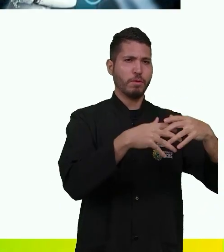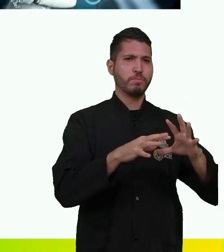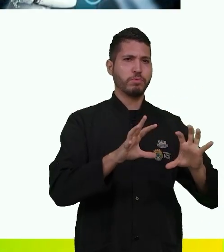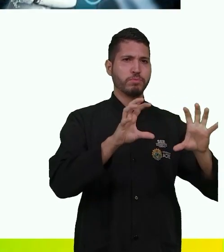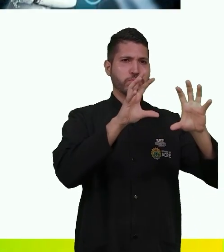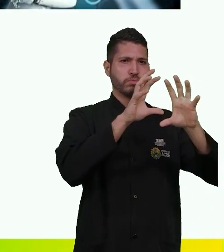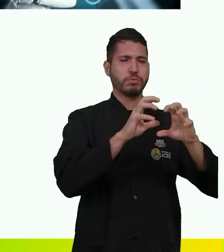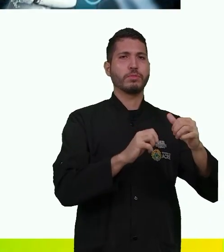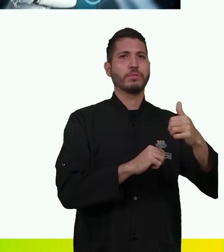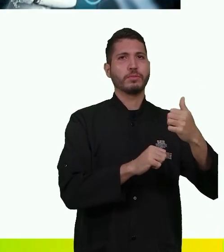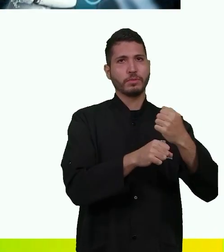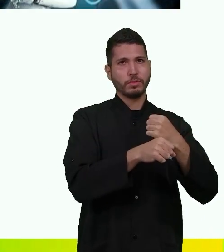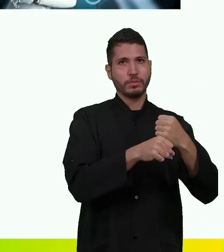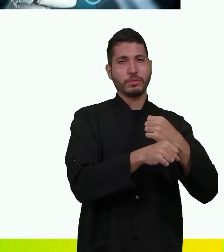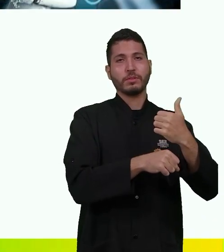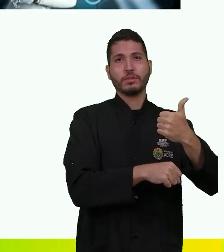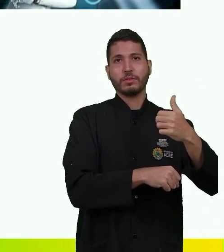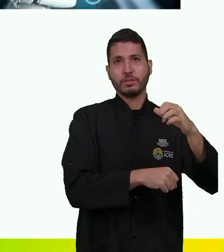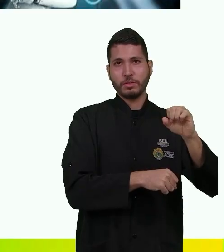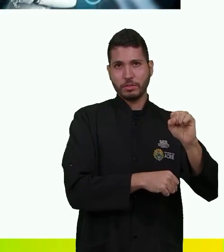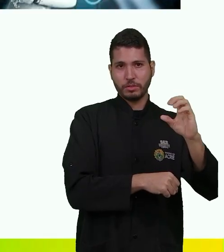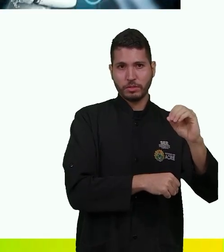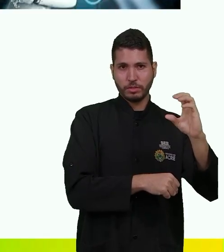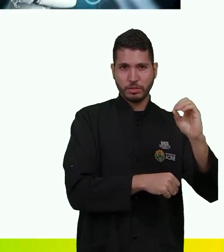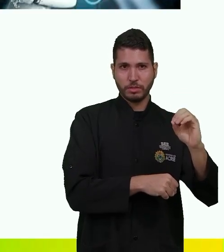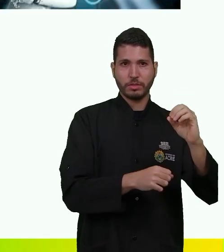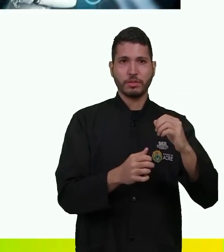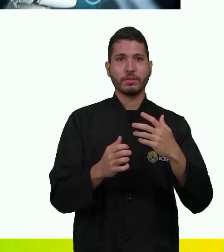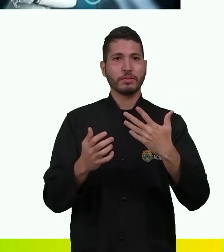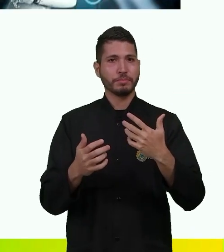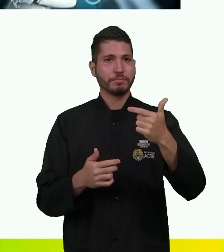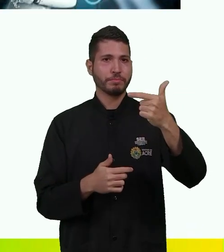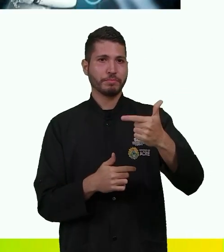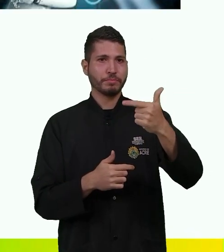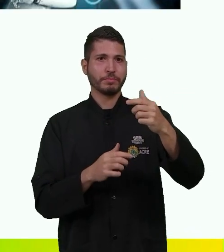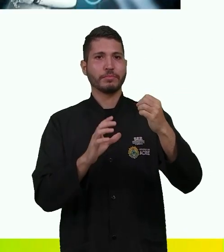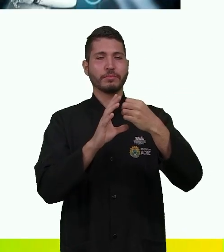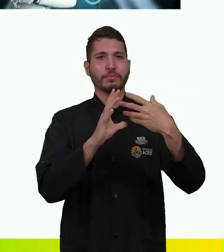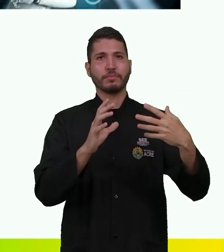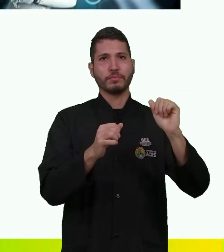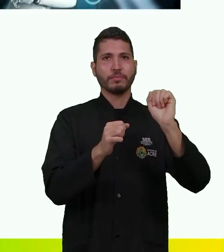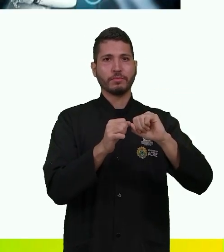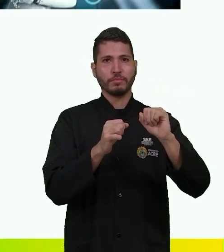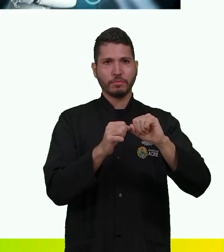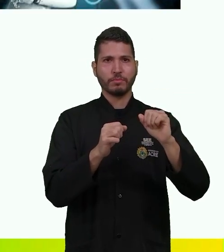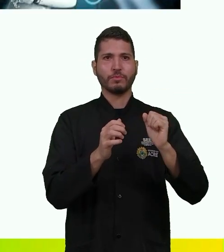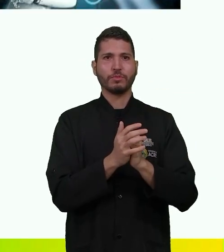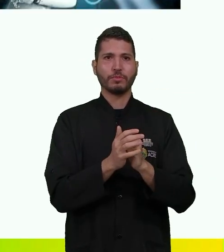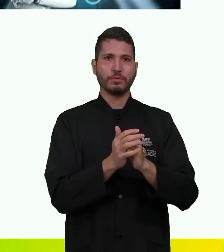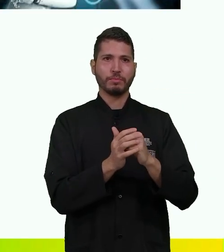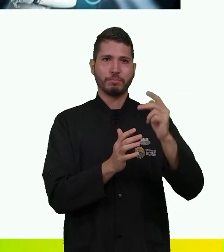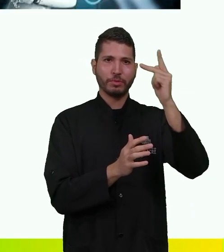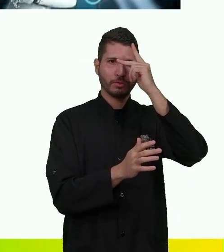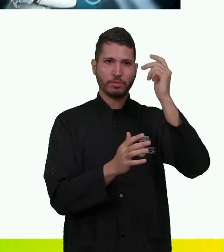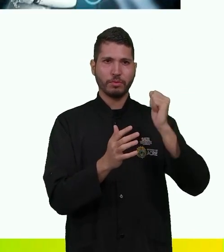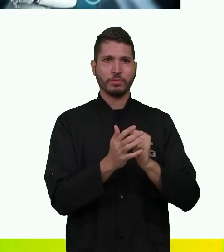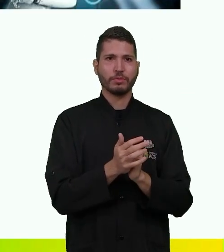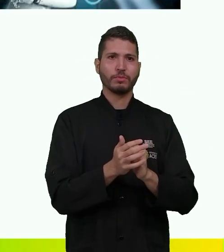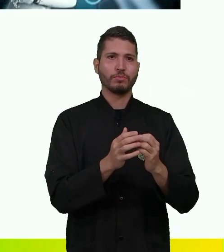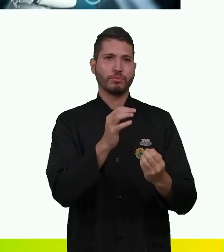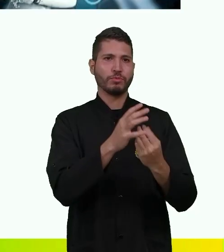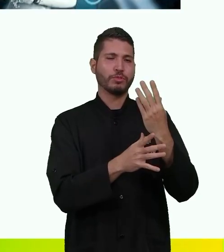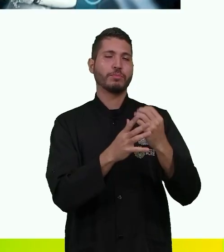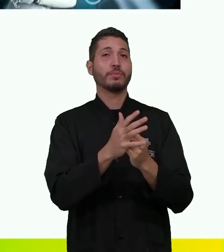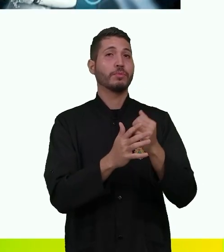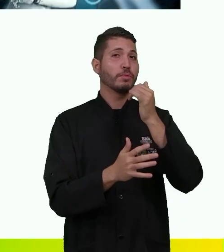de 1800. A segunda Revolução Industrial é caracterizada por uma produção em massa, o surgimento da energia elétrica